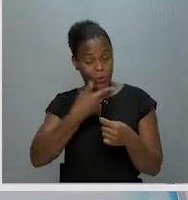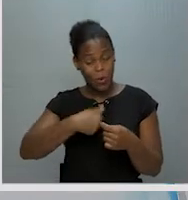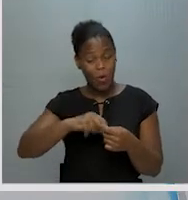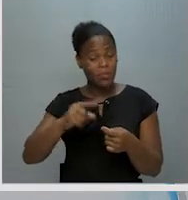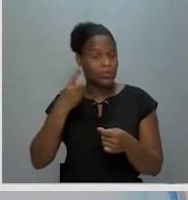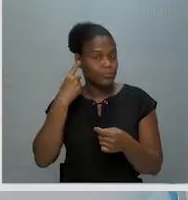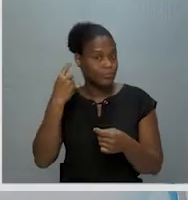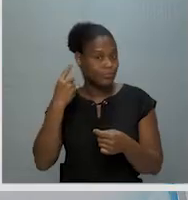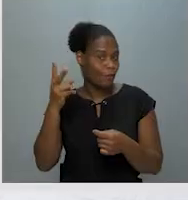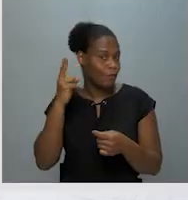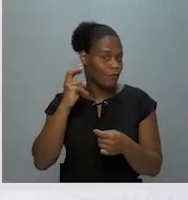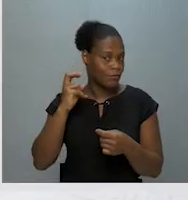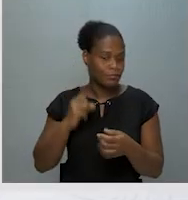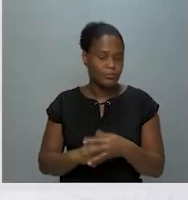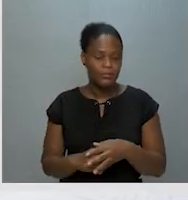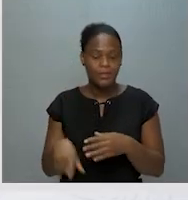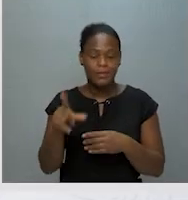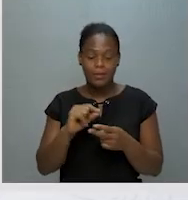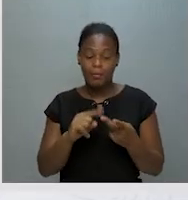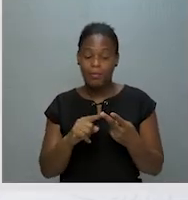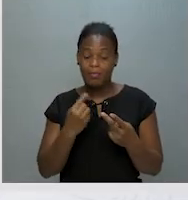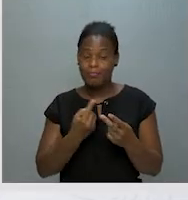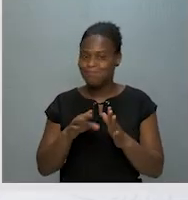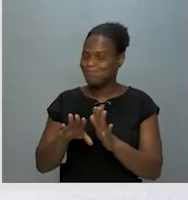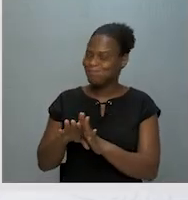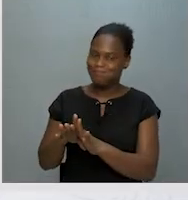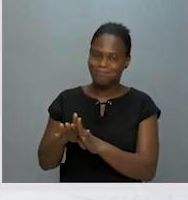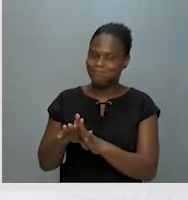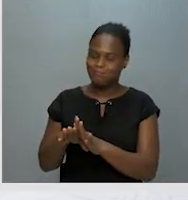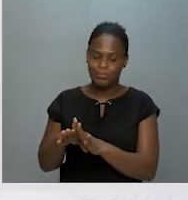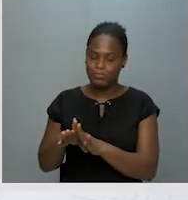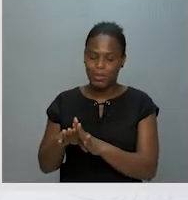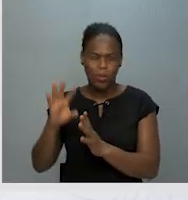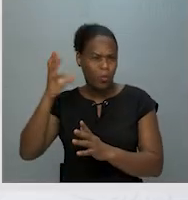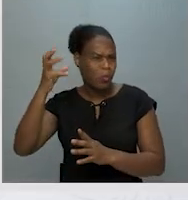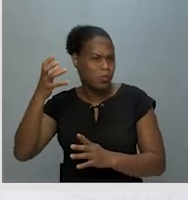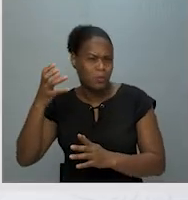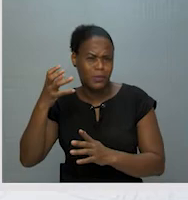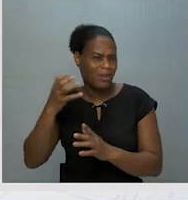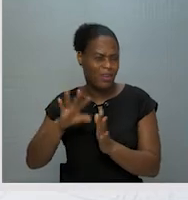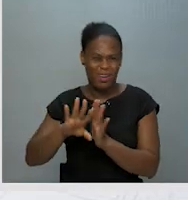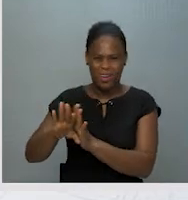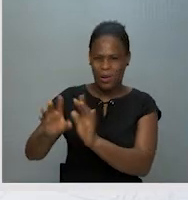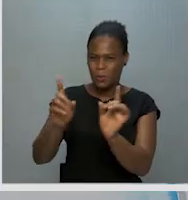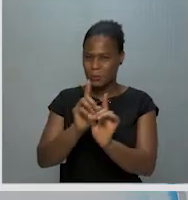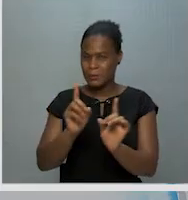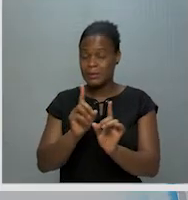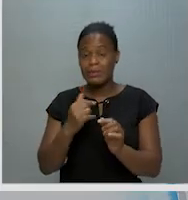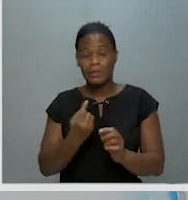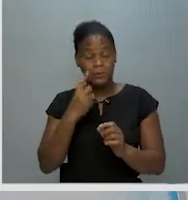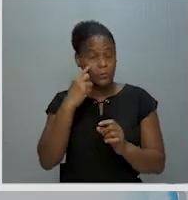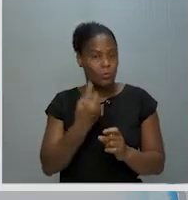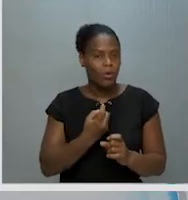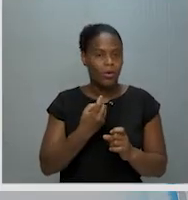de audição. E também devemos evitar excesso de ruídos. Devemos